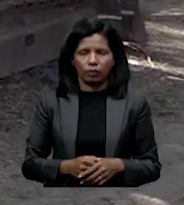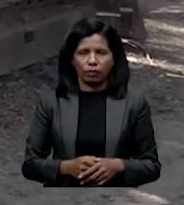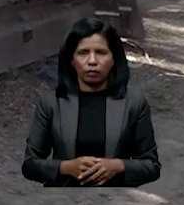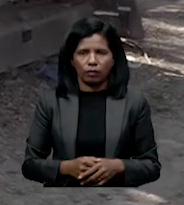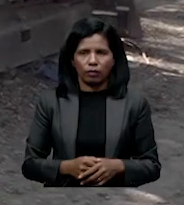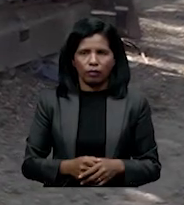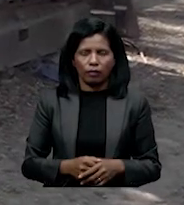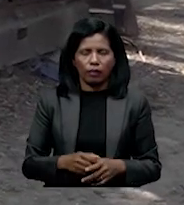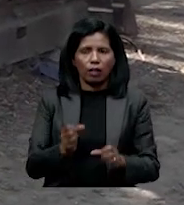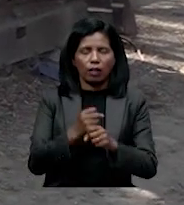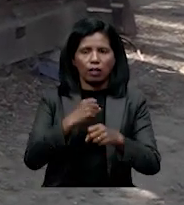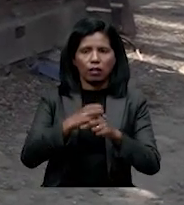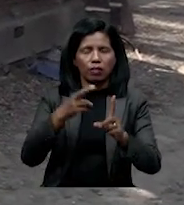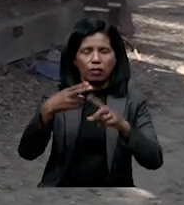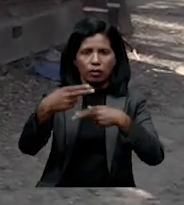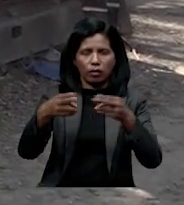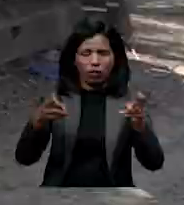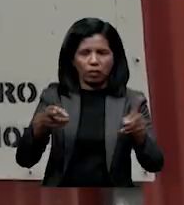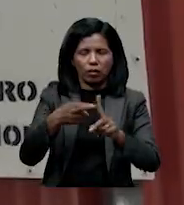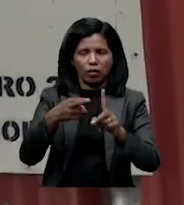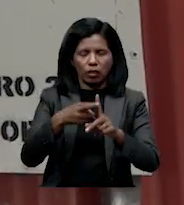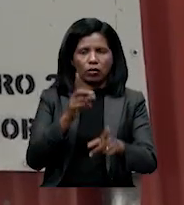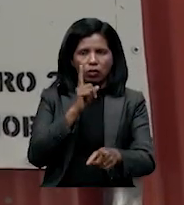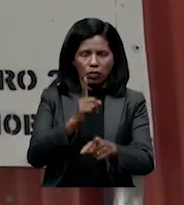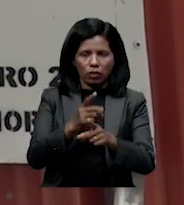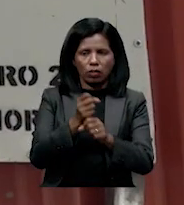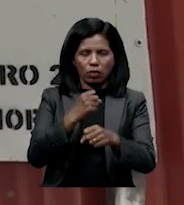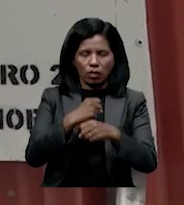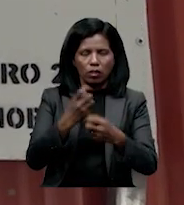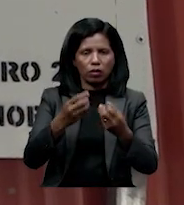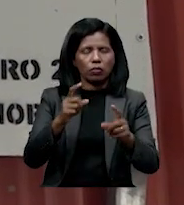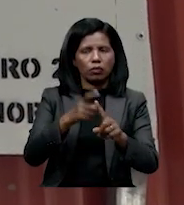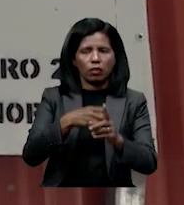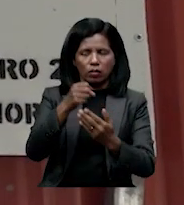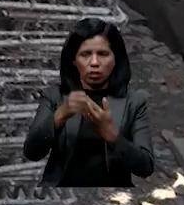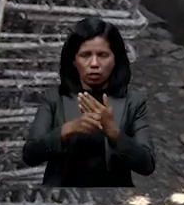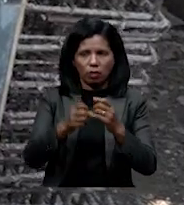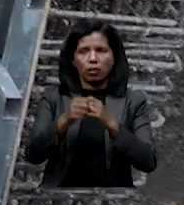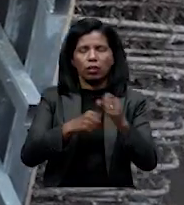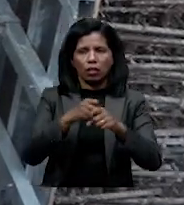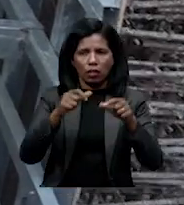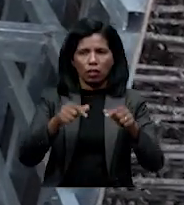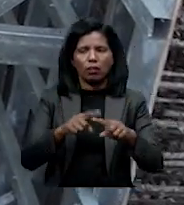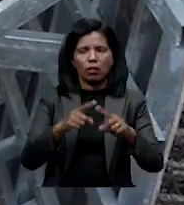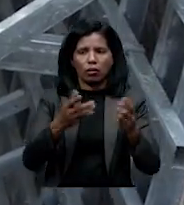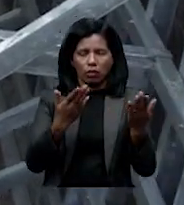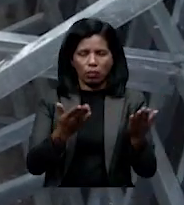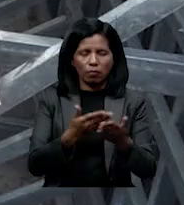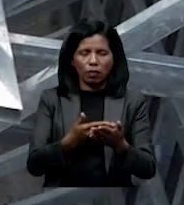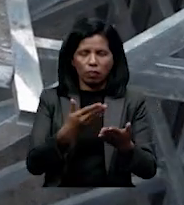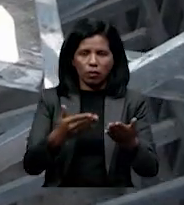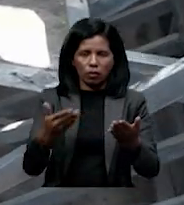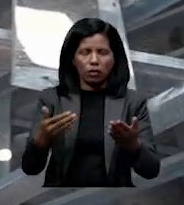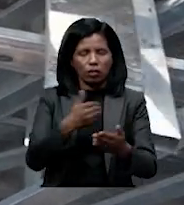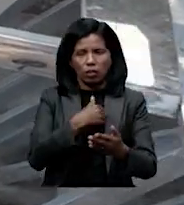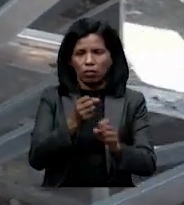Construção do monumento 12 de novembro, no Betiro Los, a determina e foi em setembro, tinané, mas beto agora, no processo de construção, se dá o que